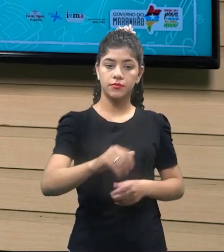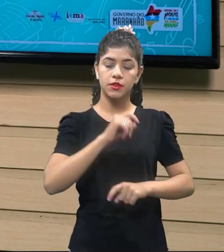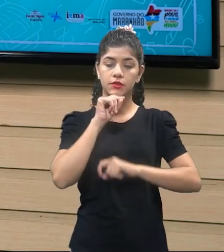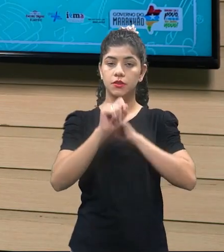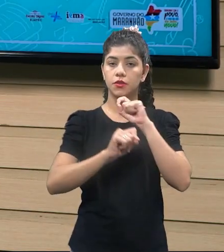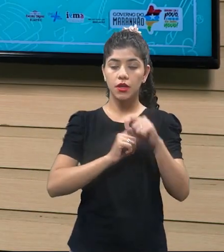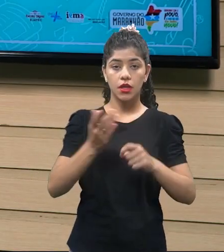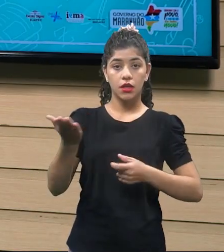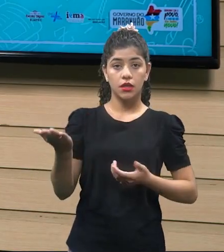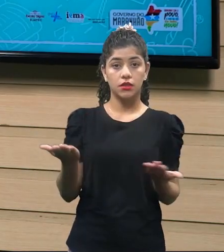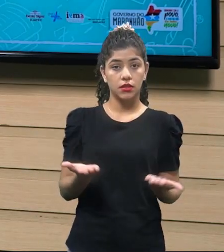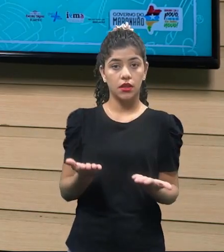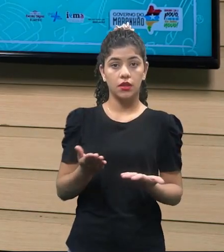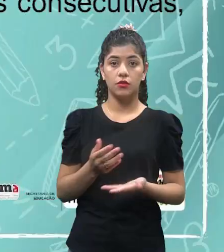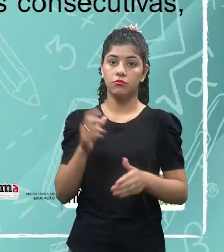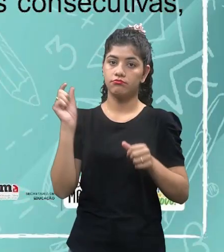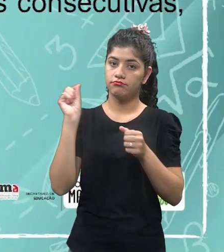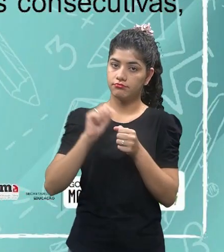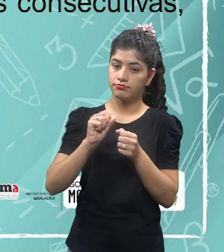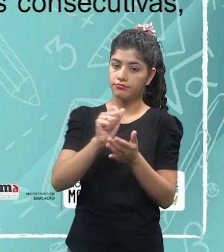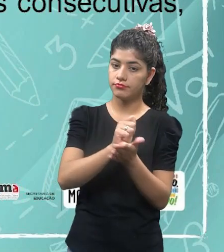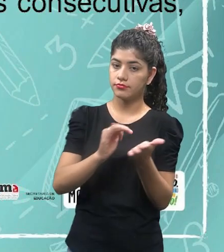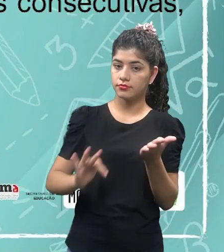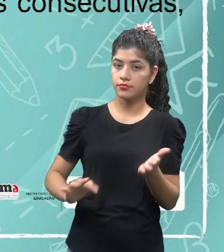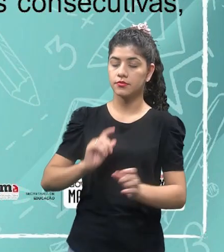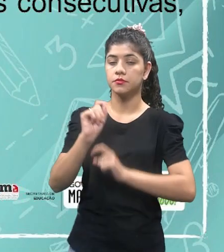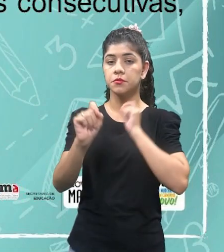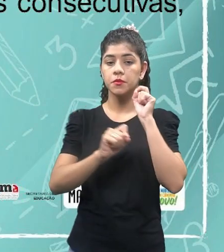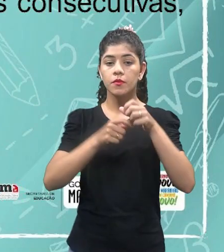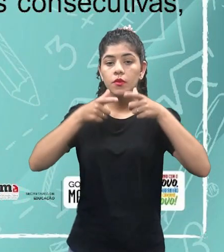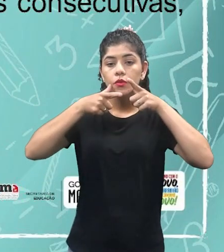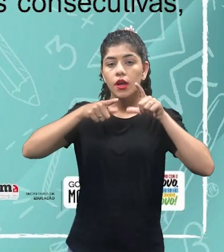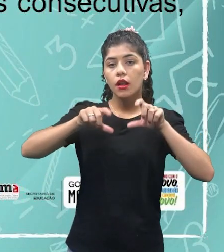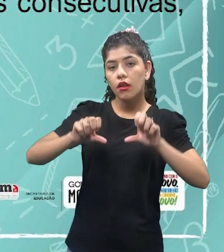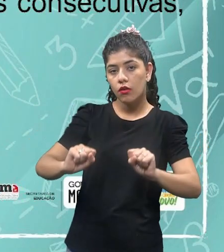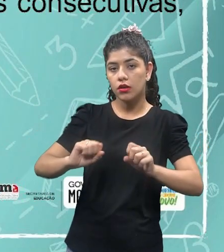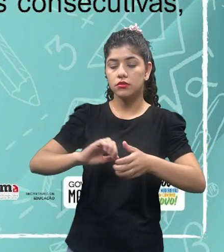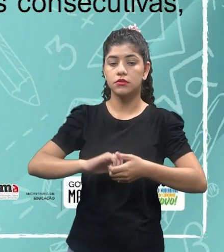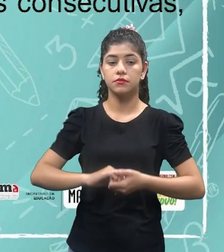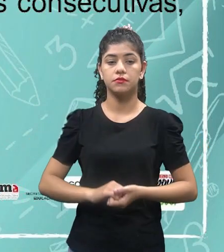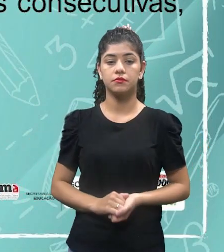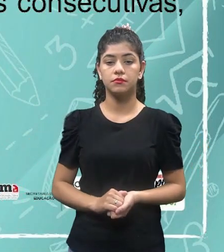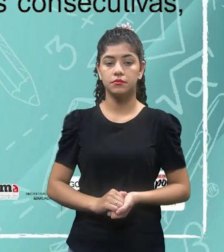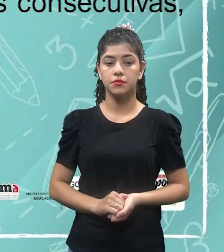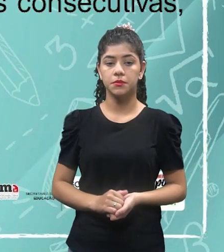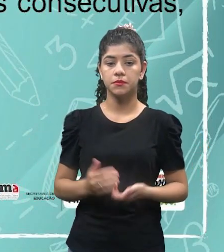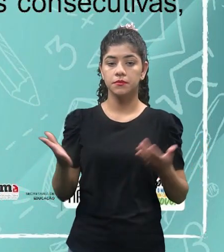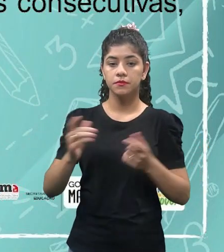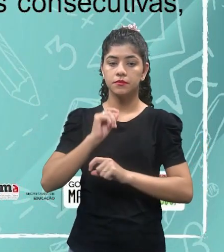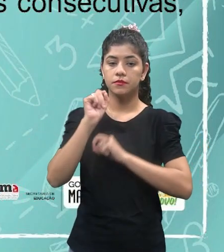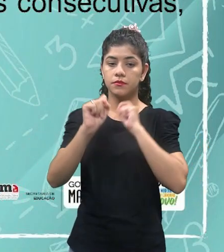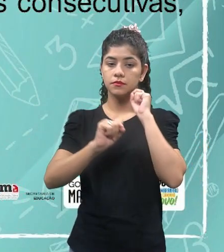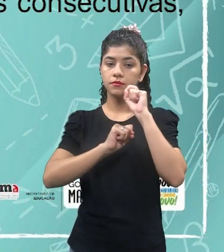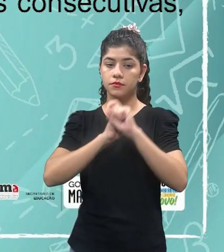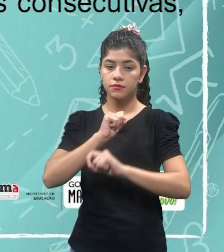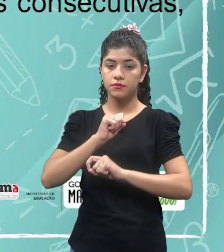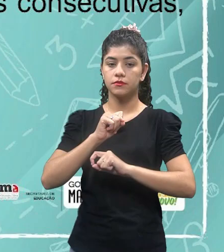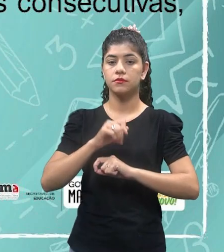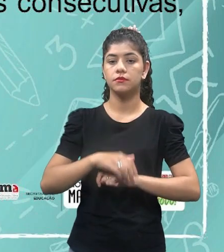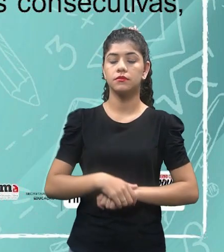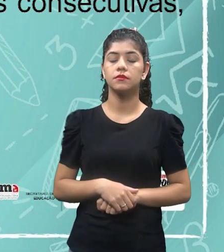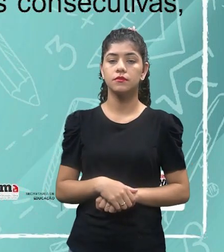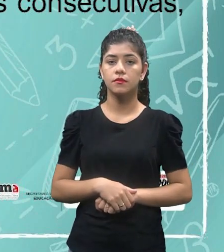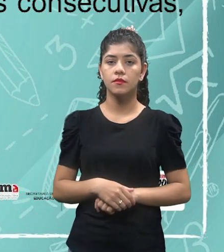efetuar uma atividade. O que é linguagem de programação? Serve como meio de comunicação